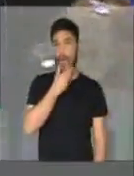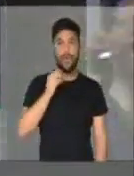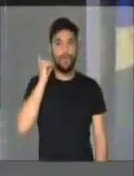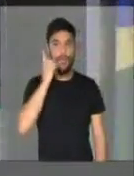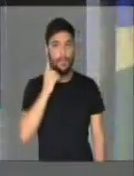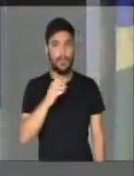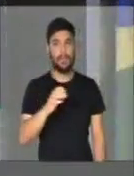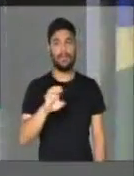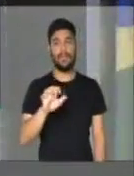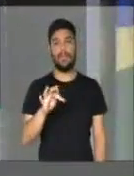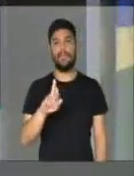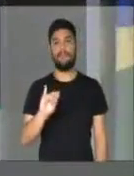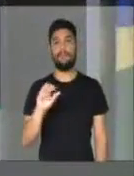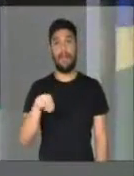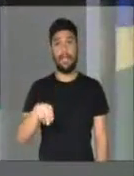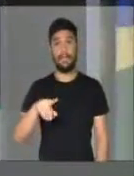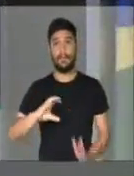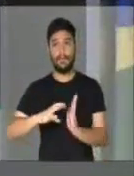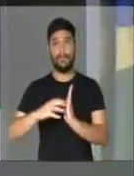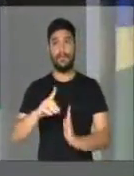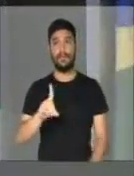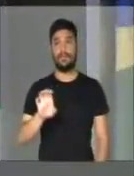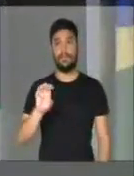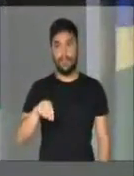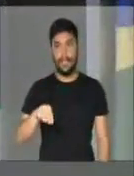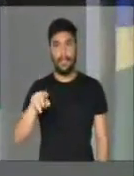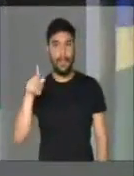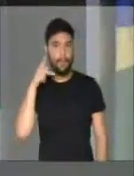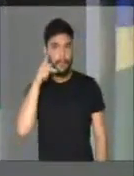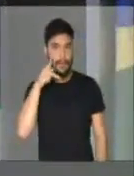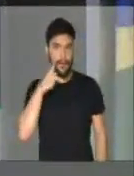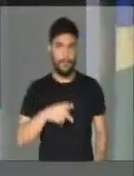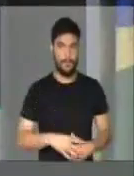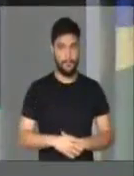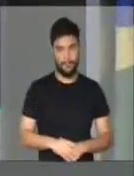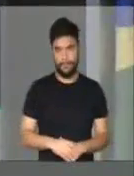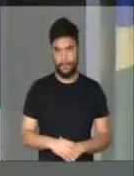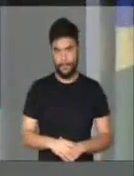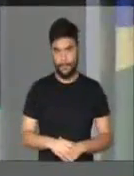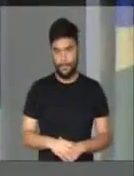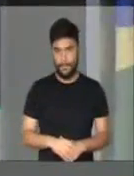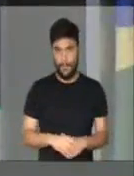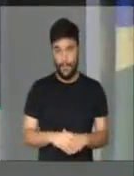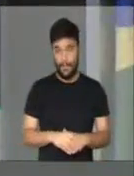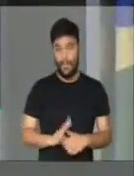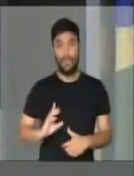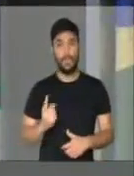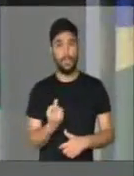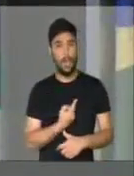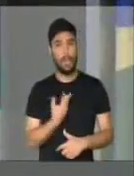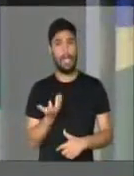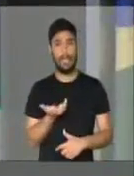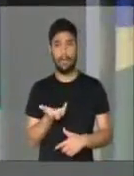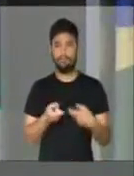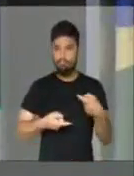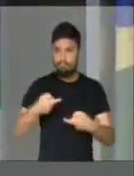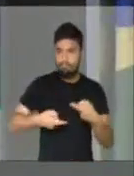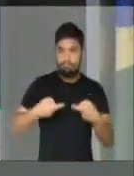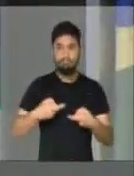o deputado Efraim Filho, do Democratas da Paraíba. E pretendemos evoluir na busca de um